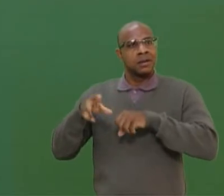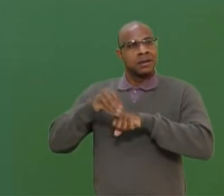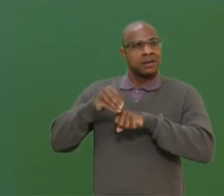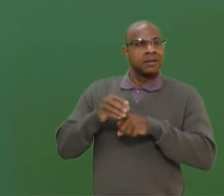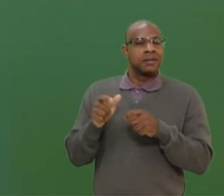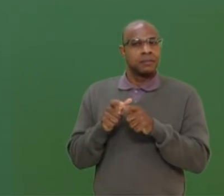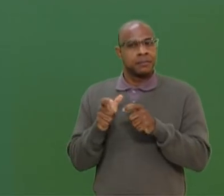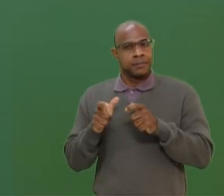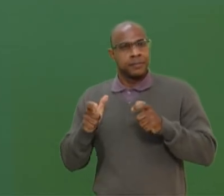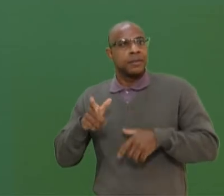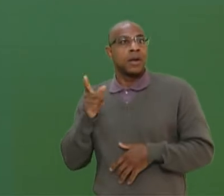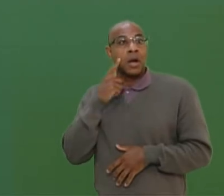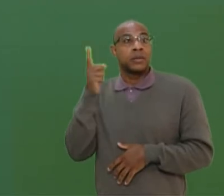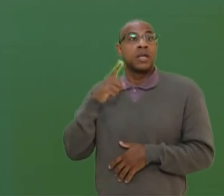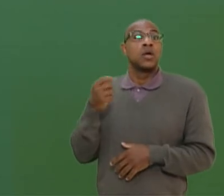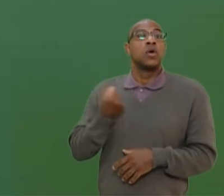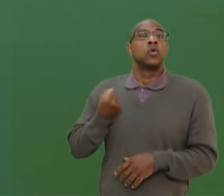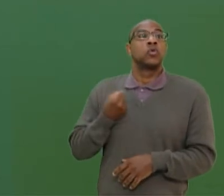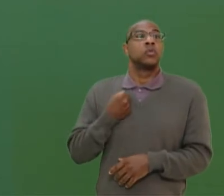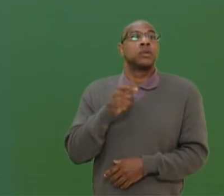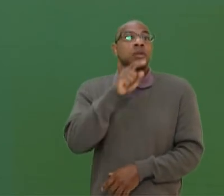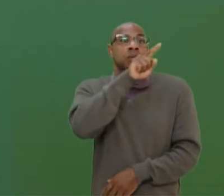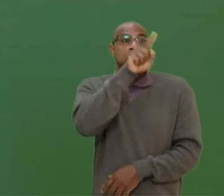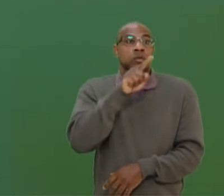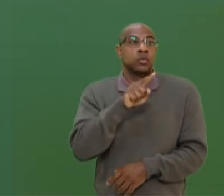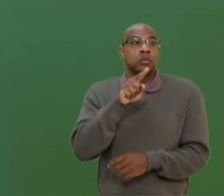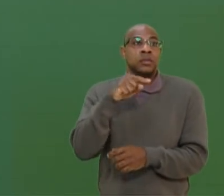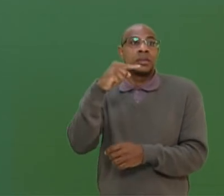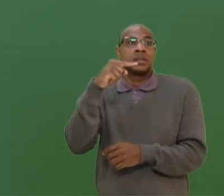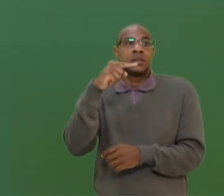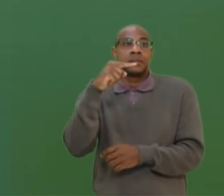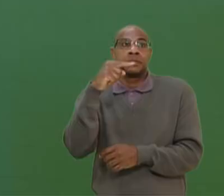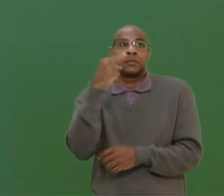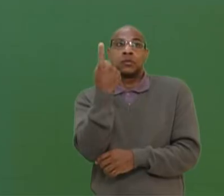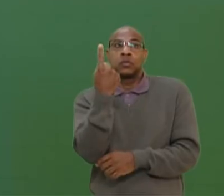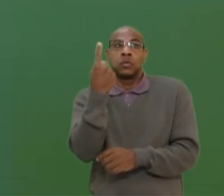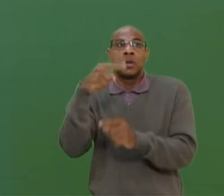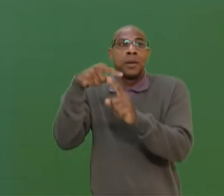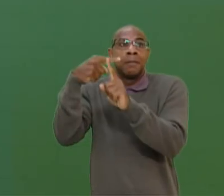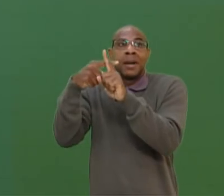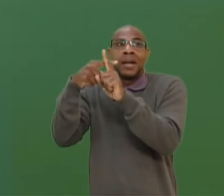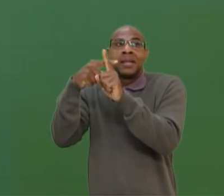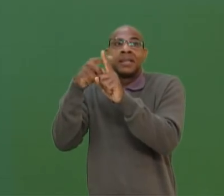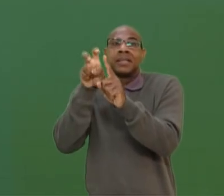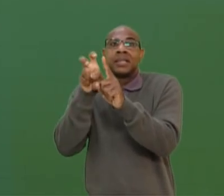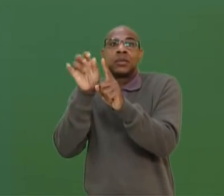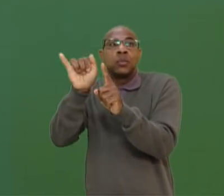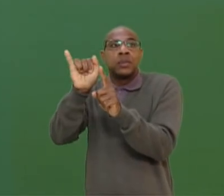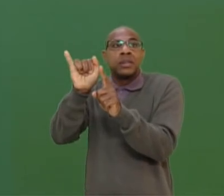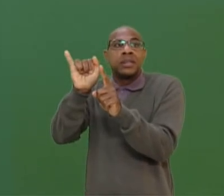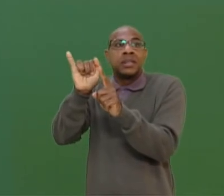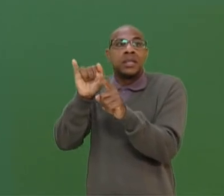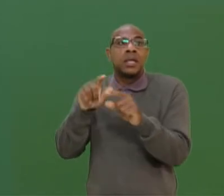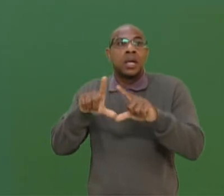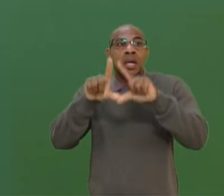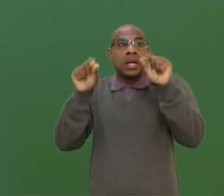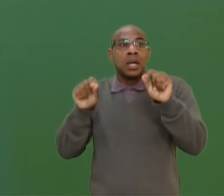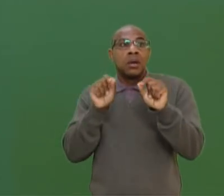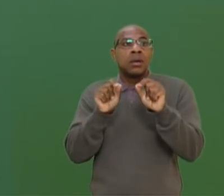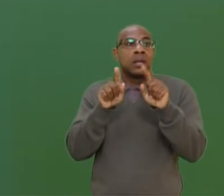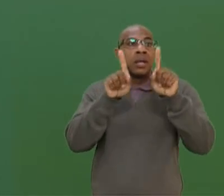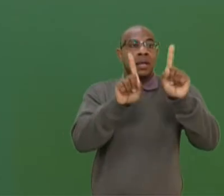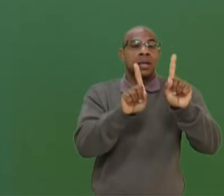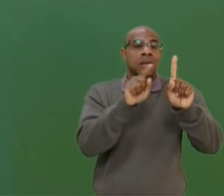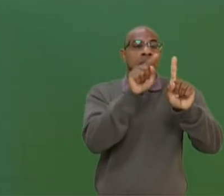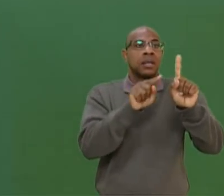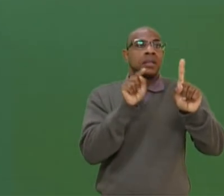o nosso número complexo z igual a menos 1 mais 5i. Módulo de z, raiz quadrada de a,